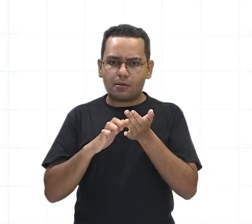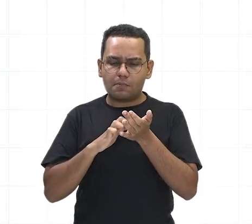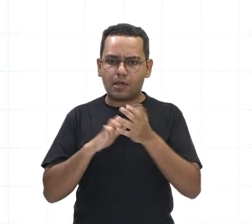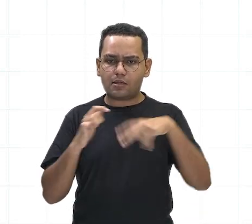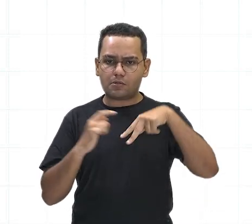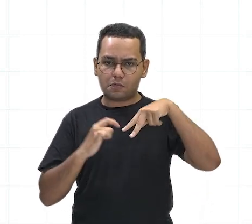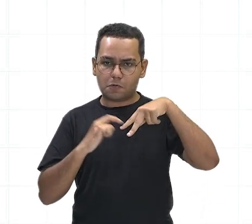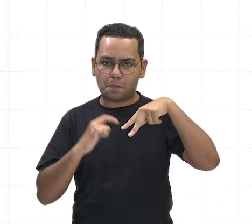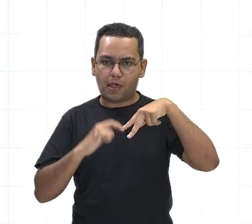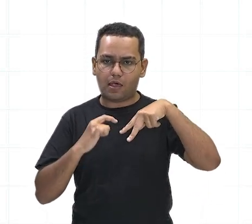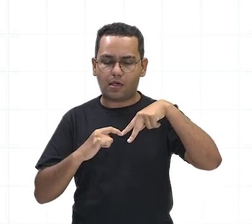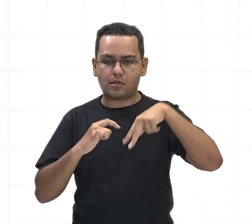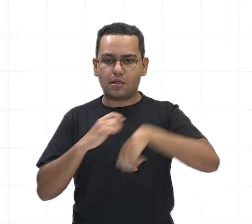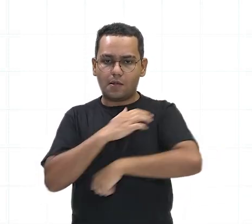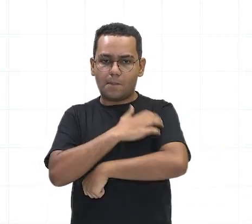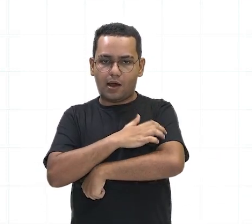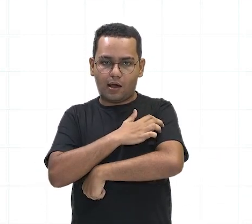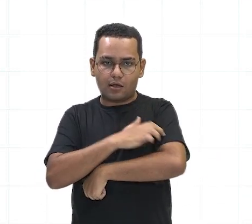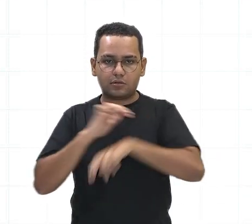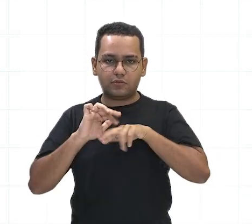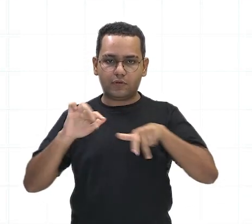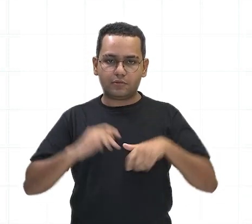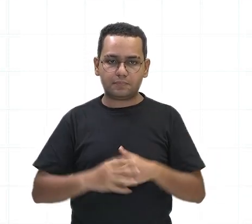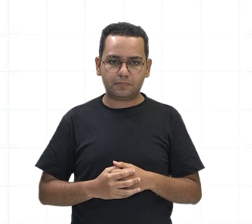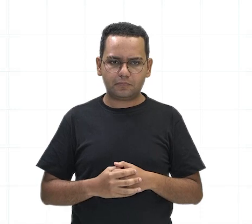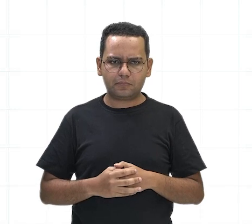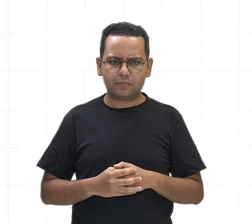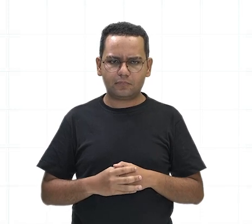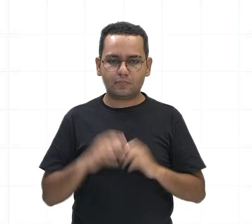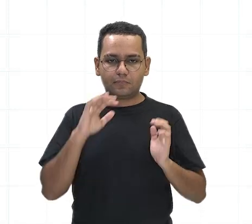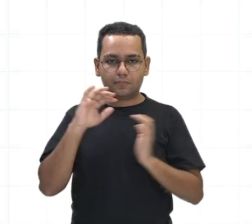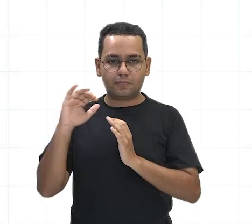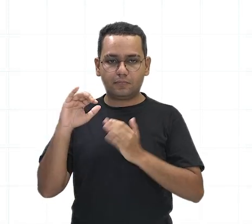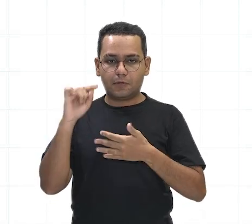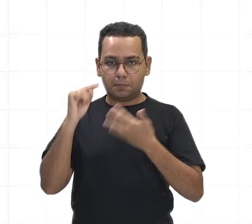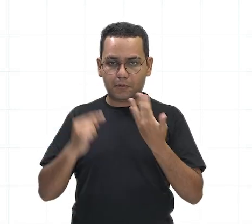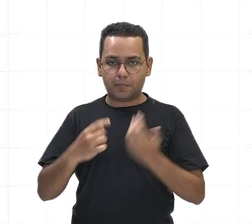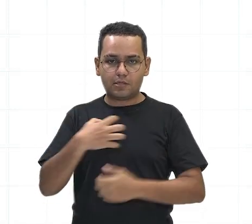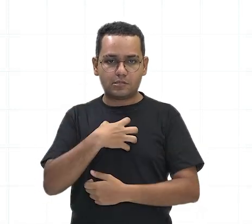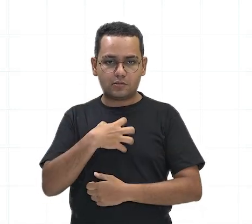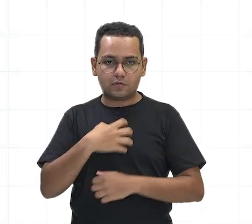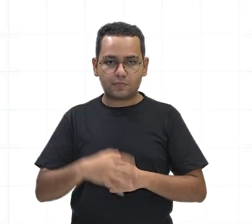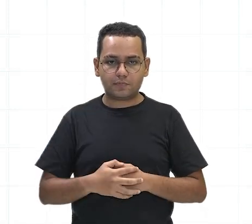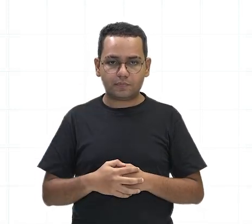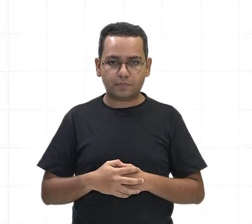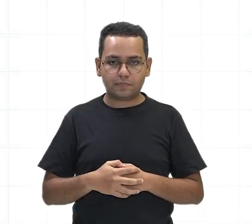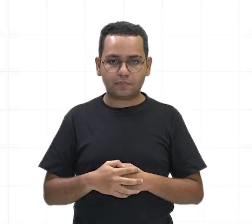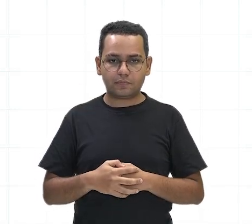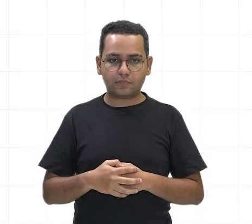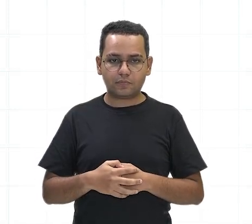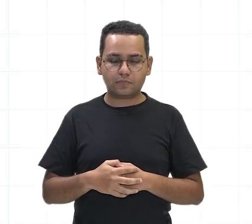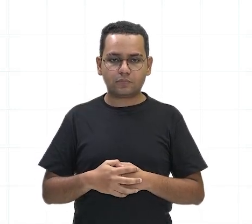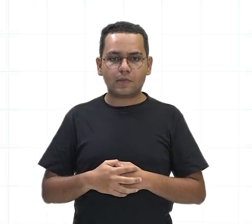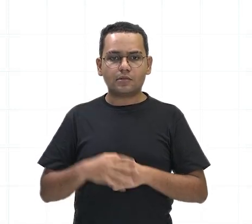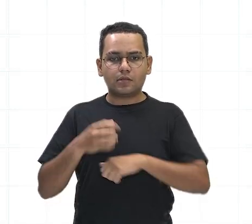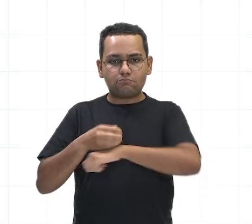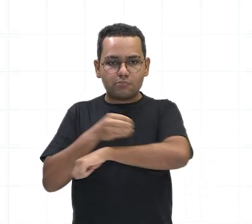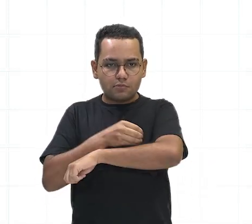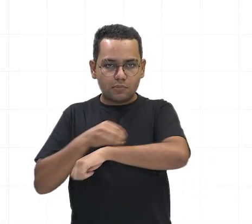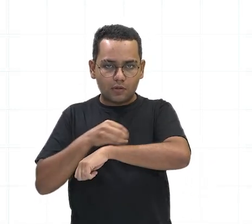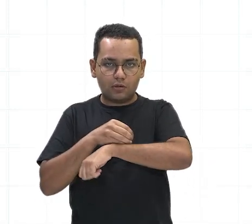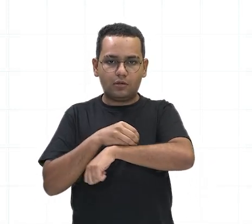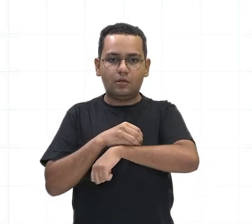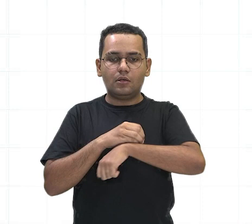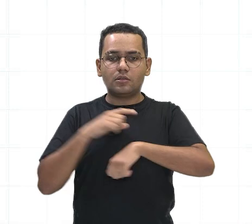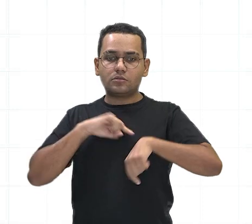pernas, tá? Não são só esses, existem mais sintomas aí da hanseníase. Feridas que aparecem nos membros, inchaços em